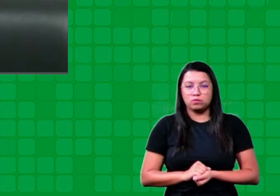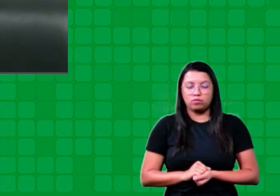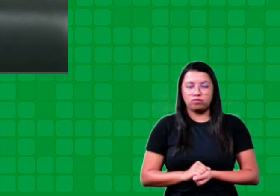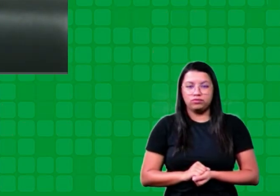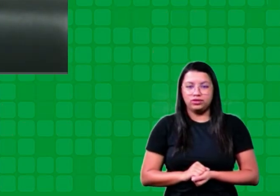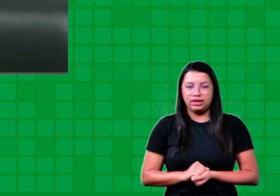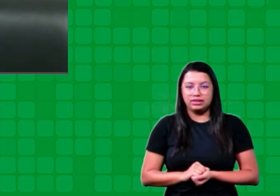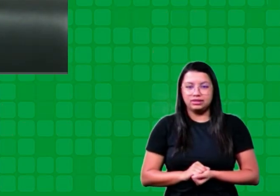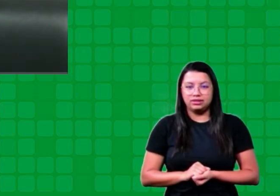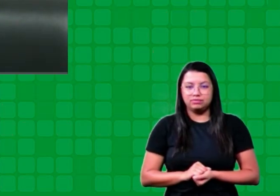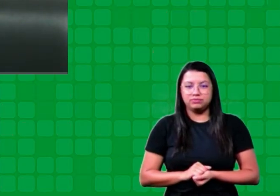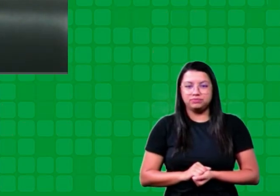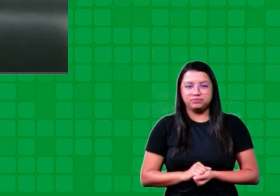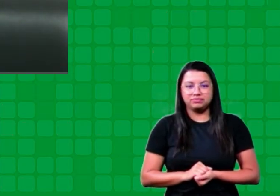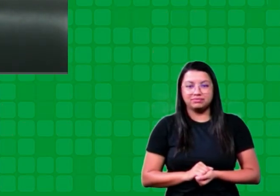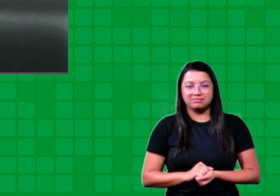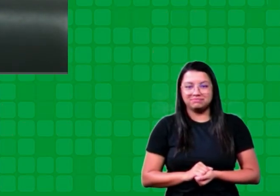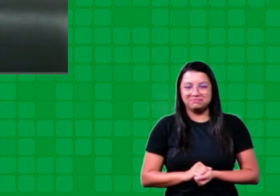Eu puxo aqui.